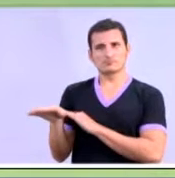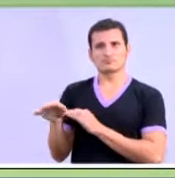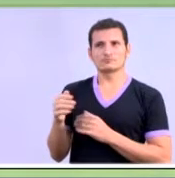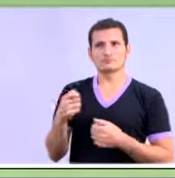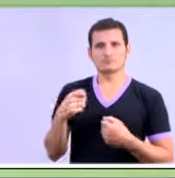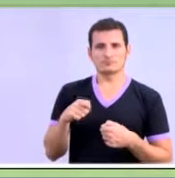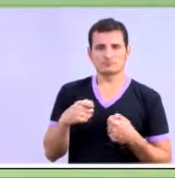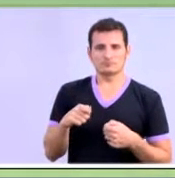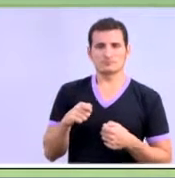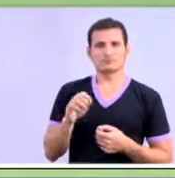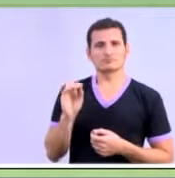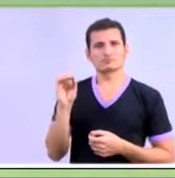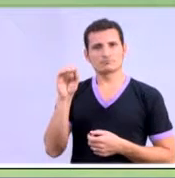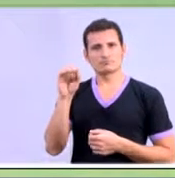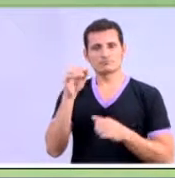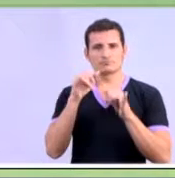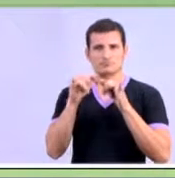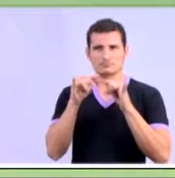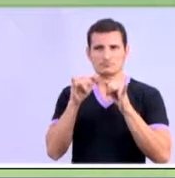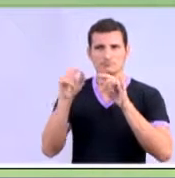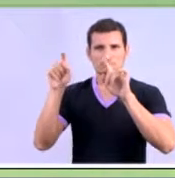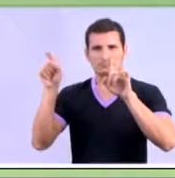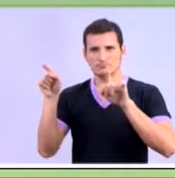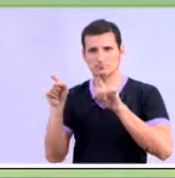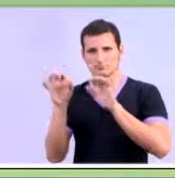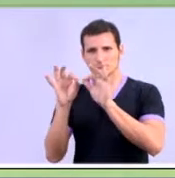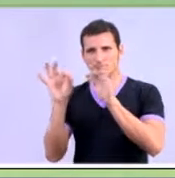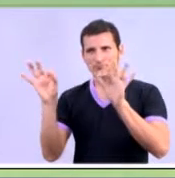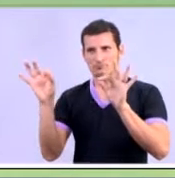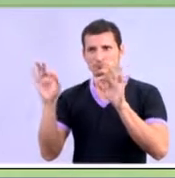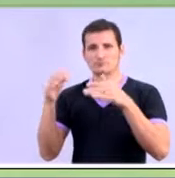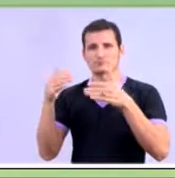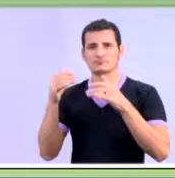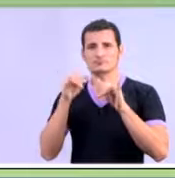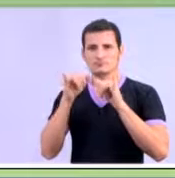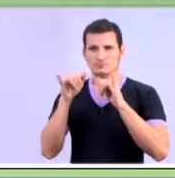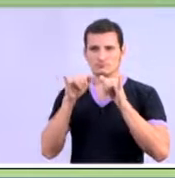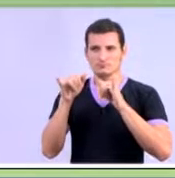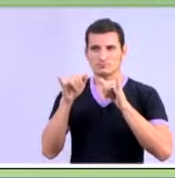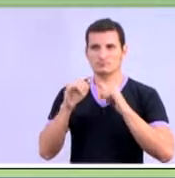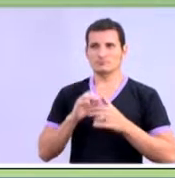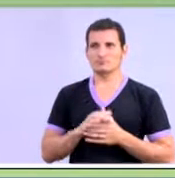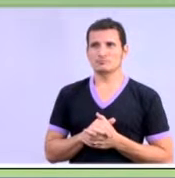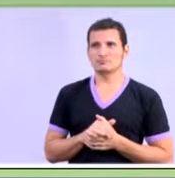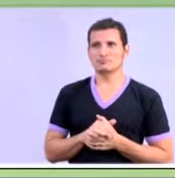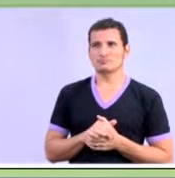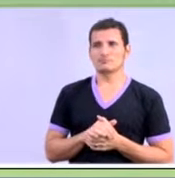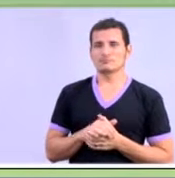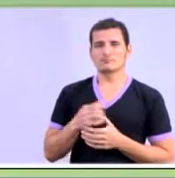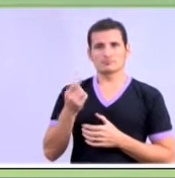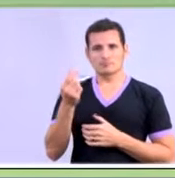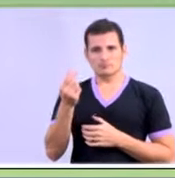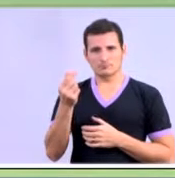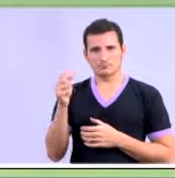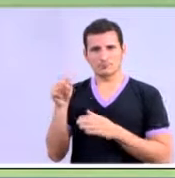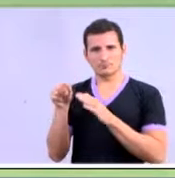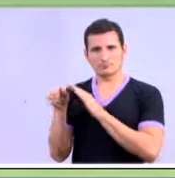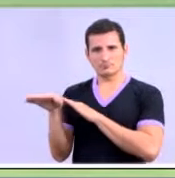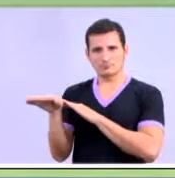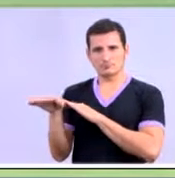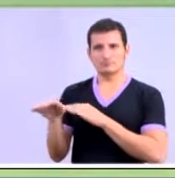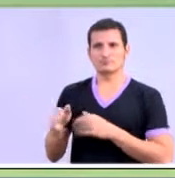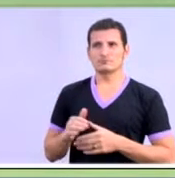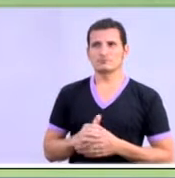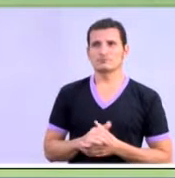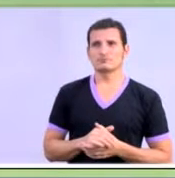eu preciso passar uma informação entre o parênteses. E qual a informação que eu preciso passar? No caso, o valor do depósito,